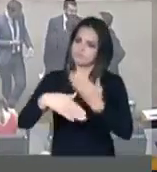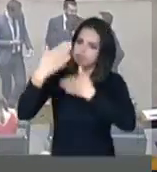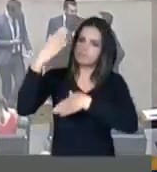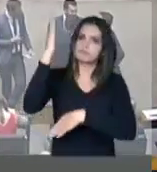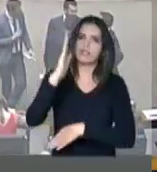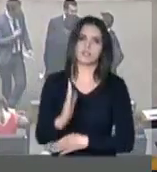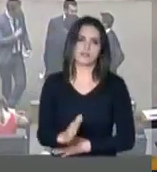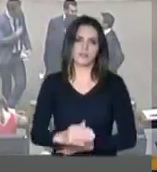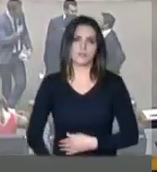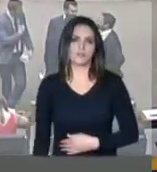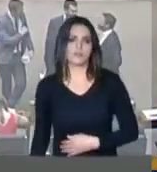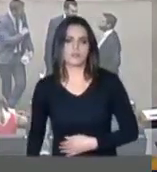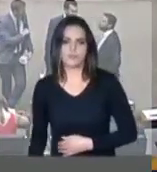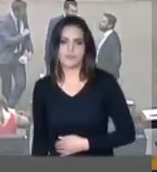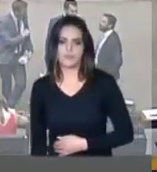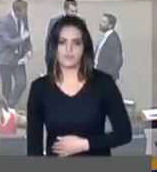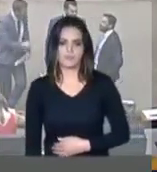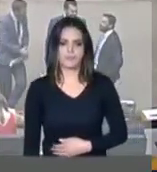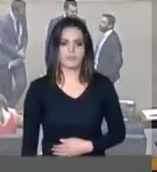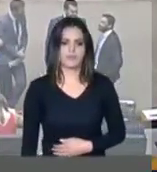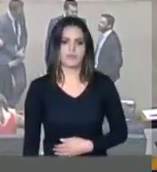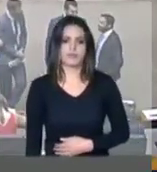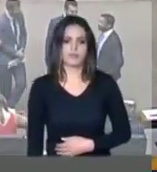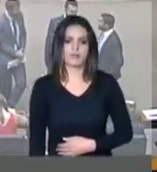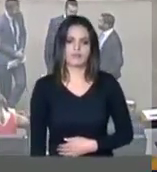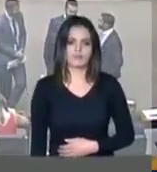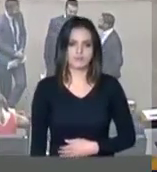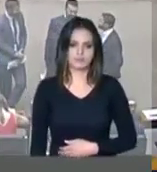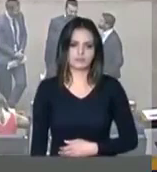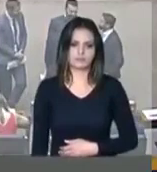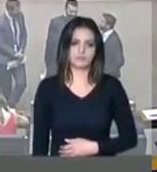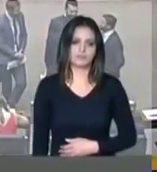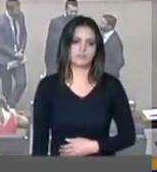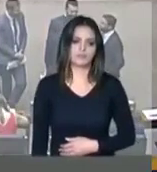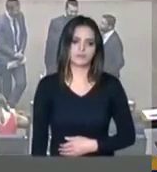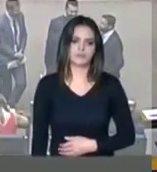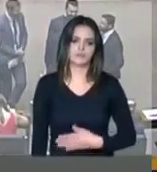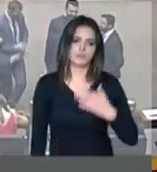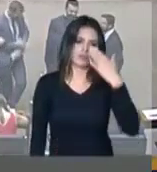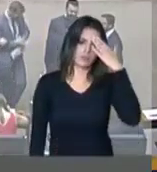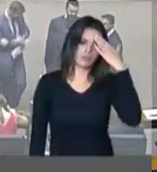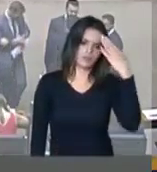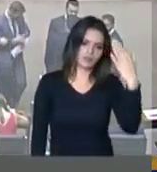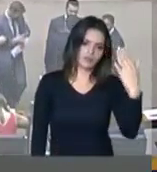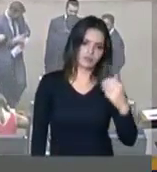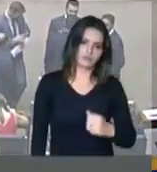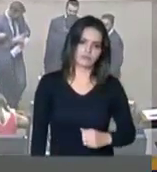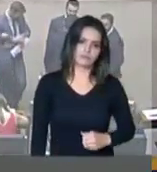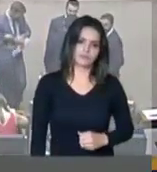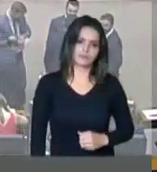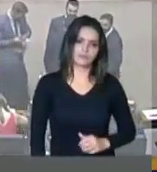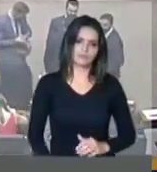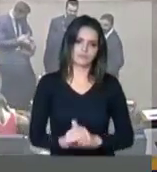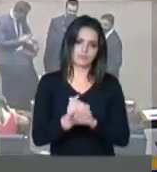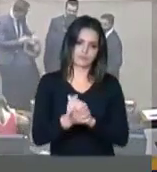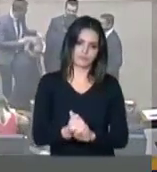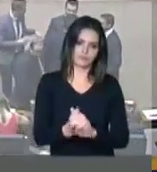Deputado Alessandro Molon, obrigado, tempo de presidente. Líder com orientação. Sim, presidente, obrigado. Cumprimento a Vossa Excelência, os